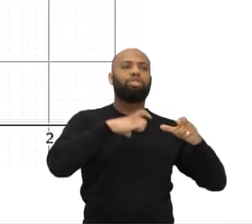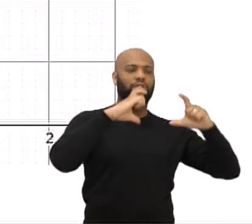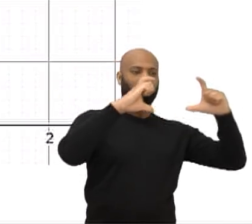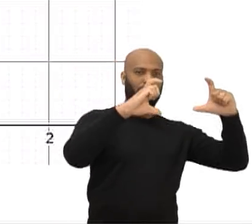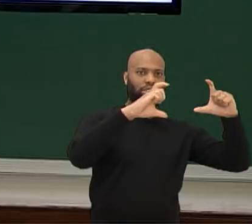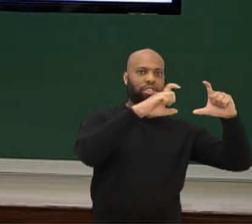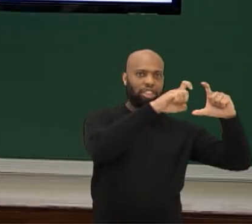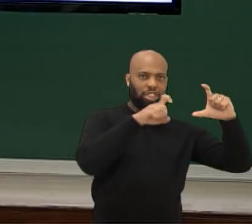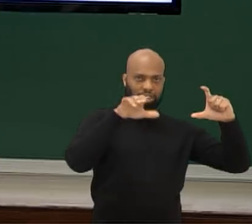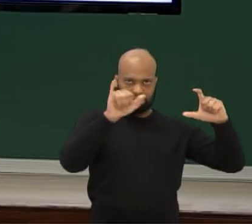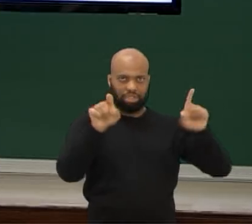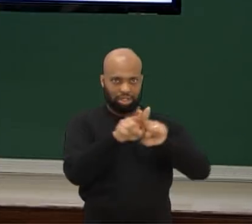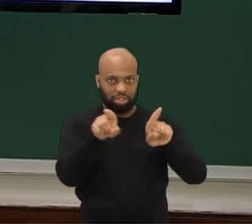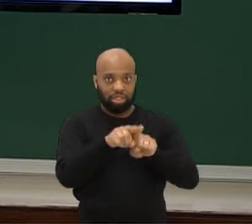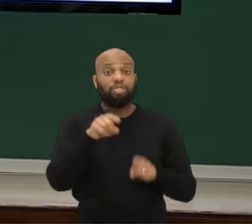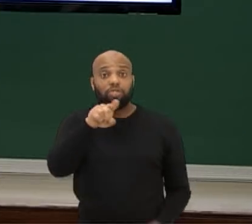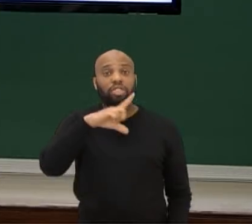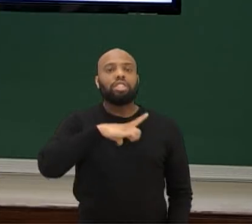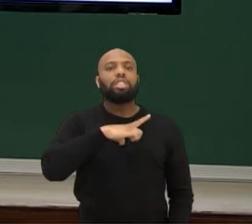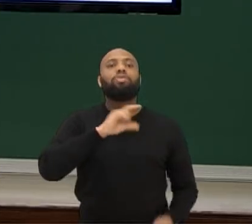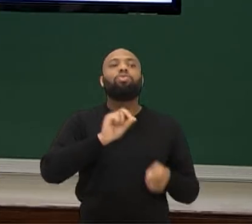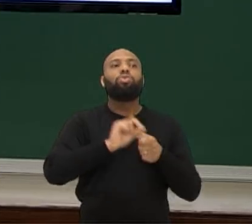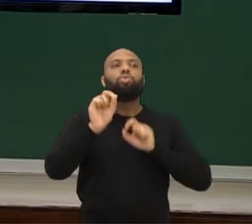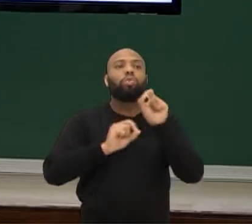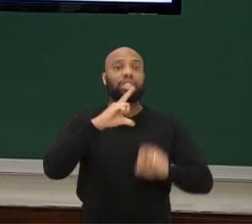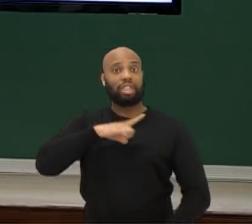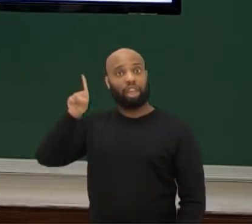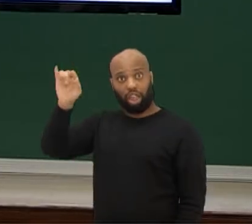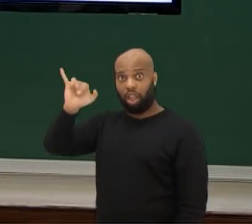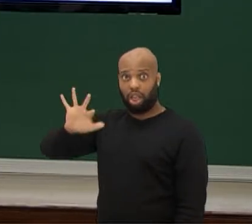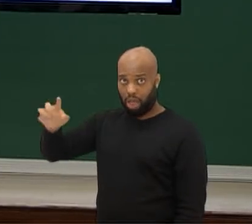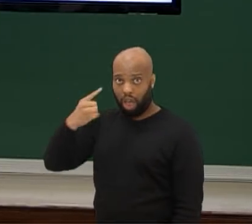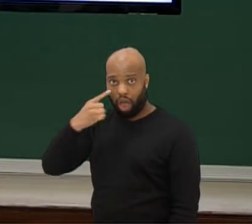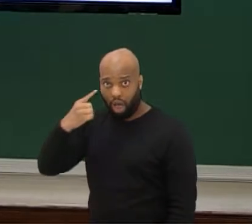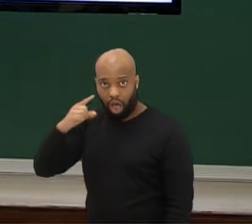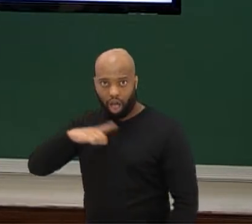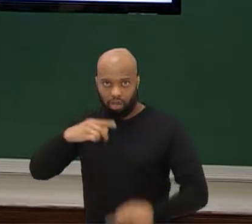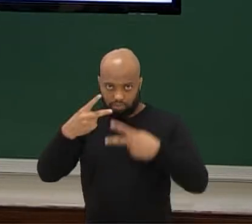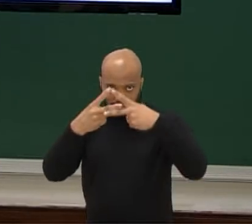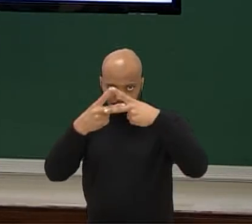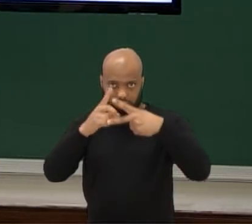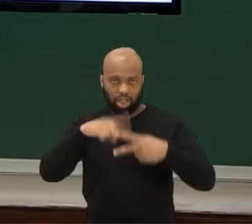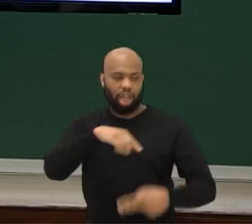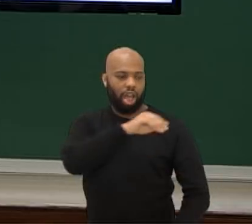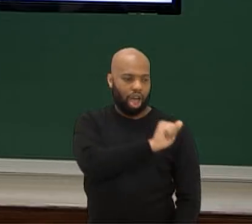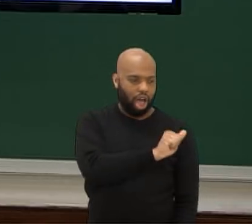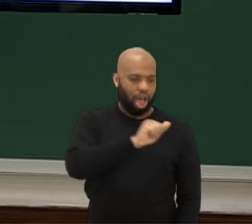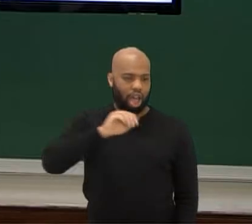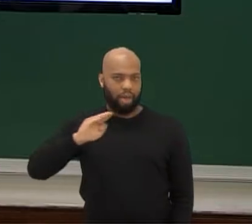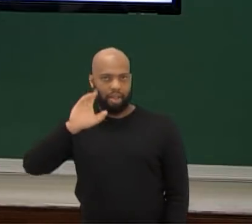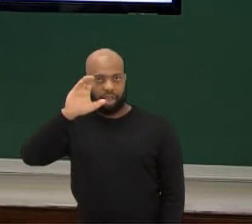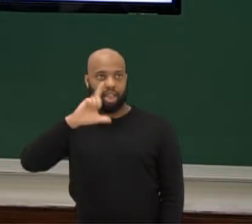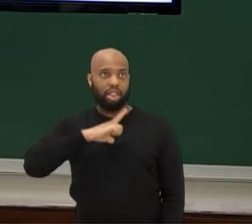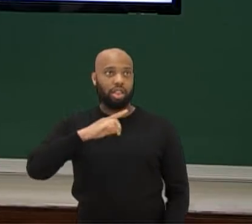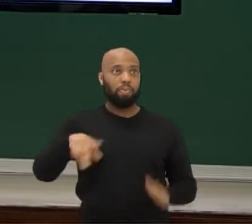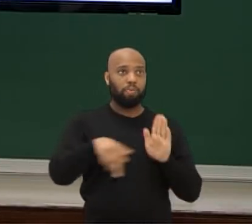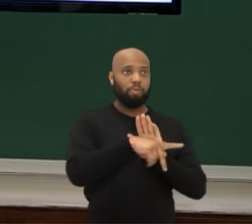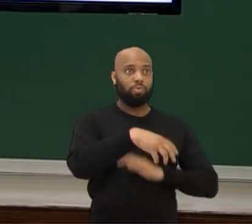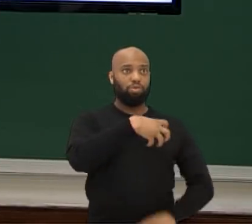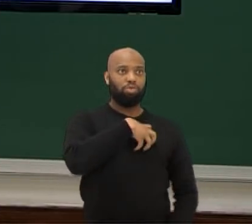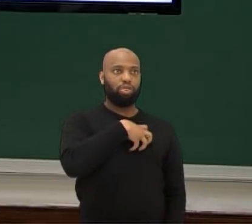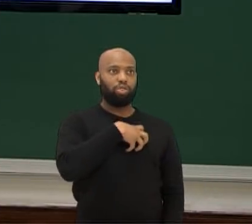reflexão. Então perceba, você tem a figura A, B e C no quadrante